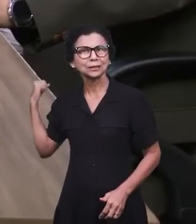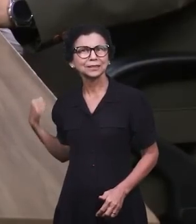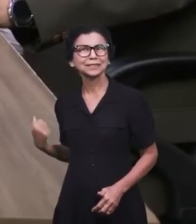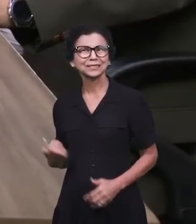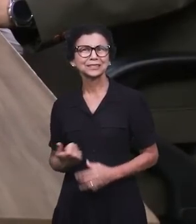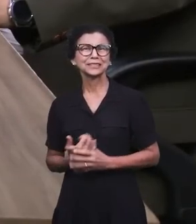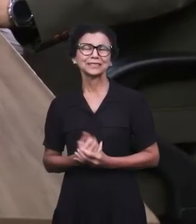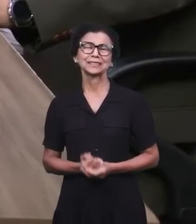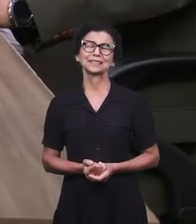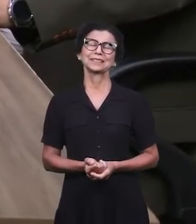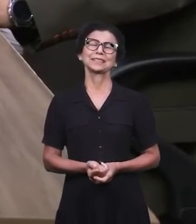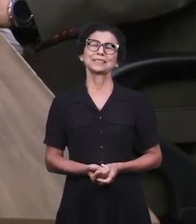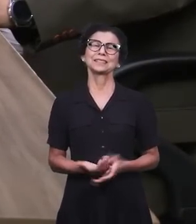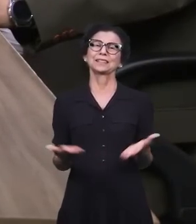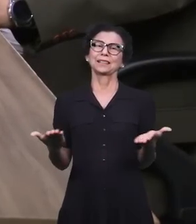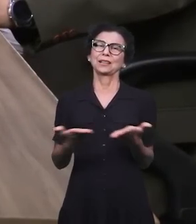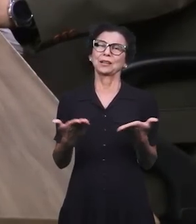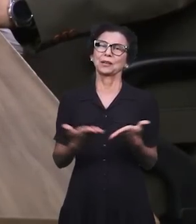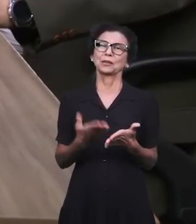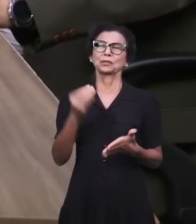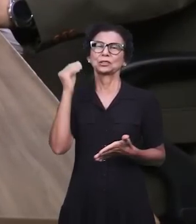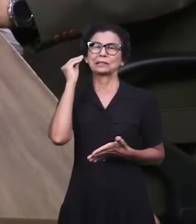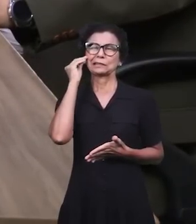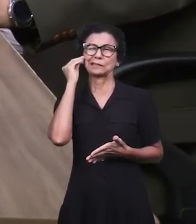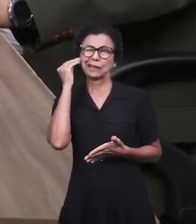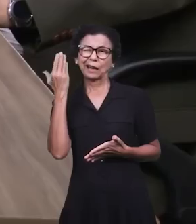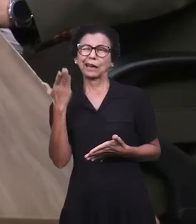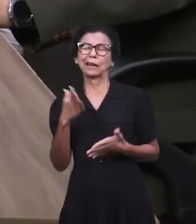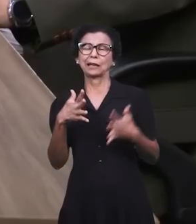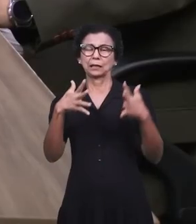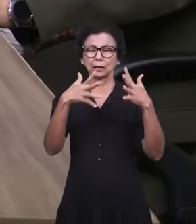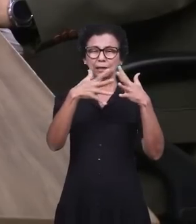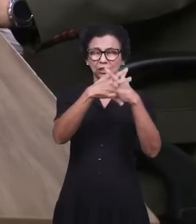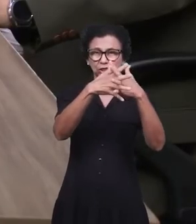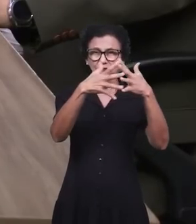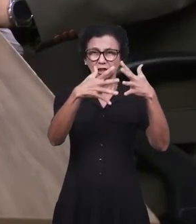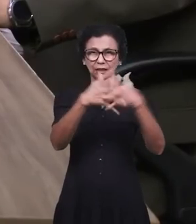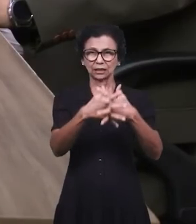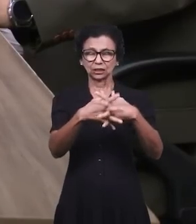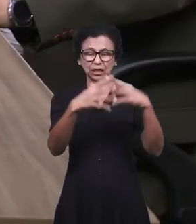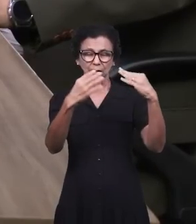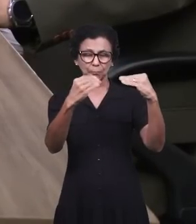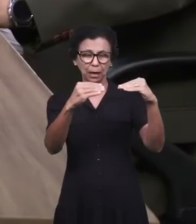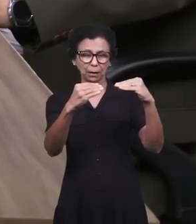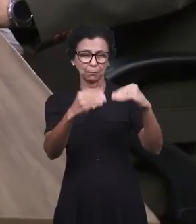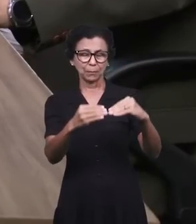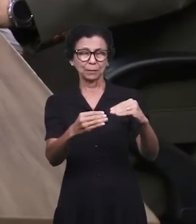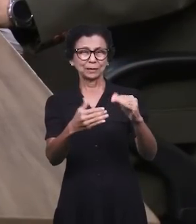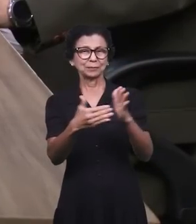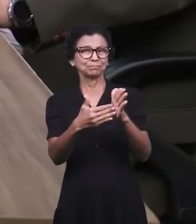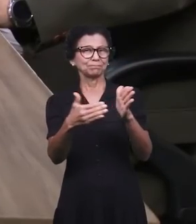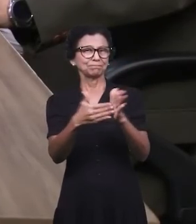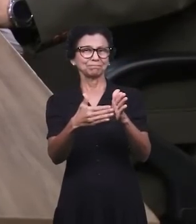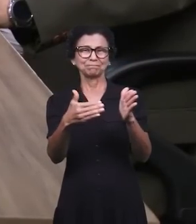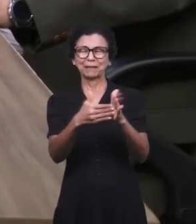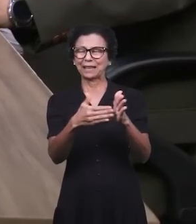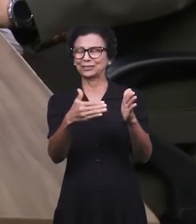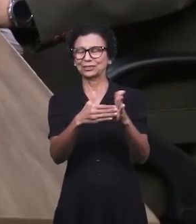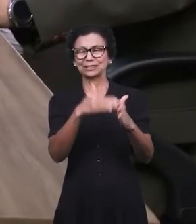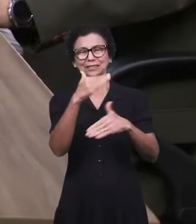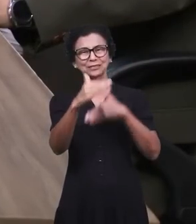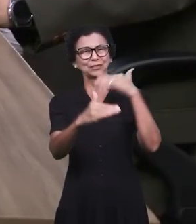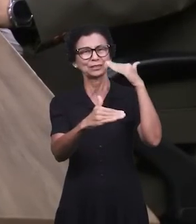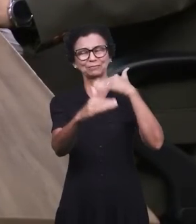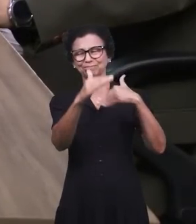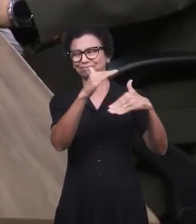busca hoje, mas a gente sabe que tem muitos entraves, questões culturais, barreiras, que impedem de você evoluir